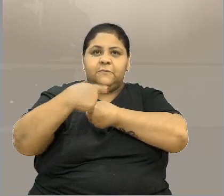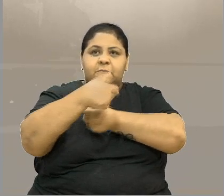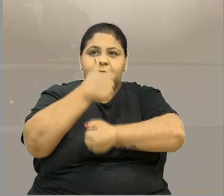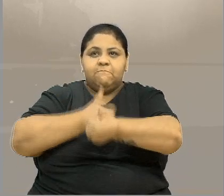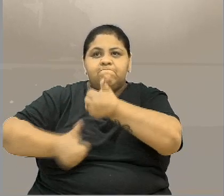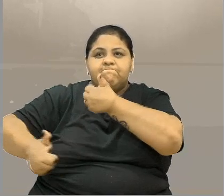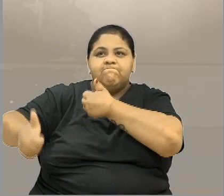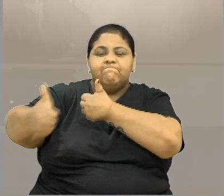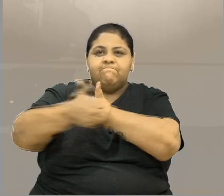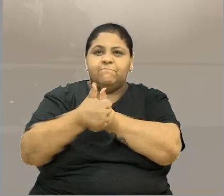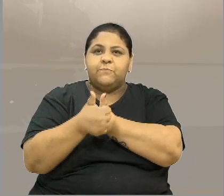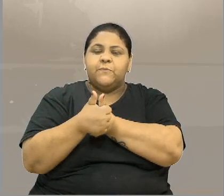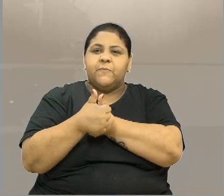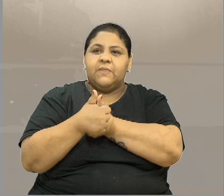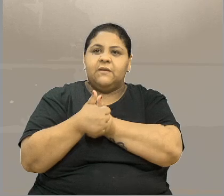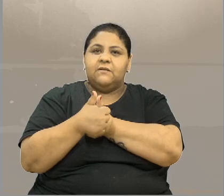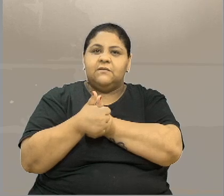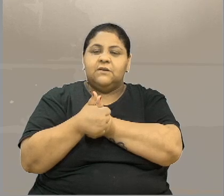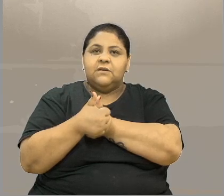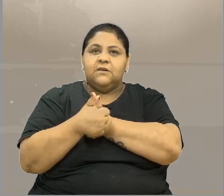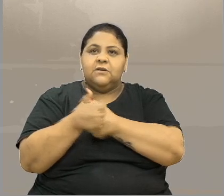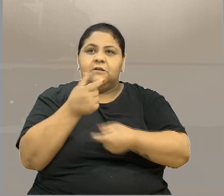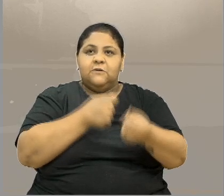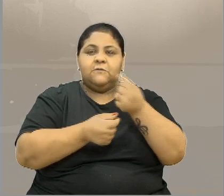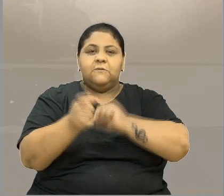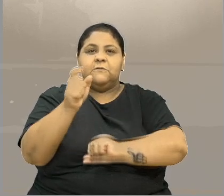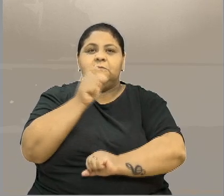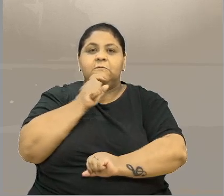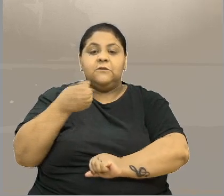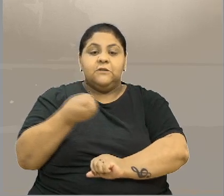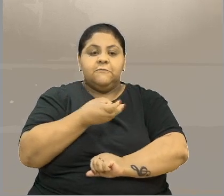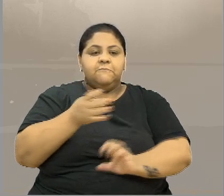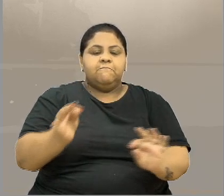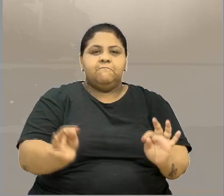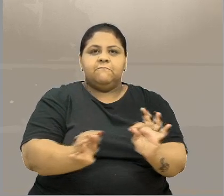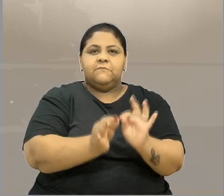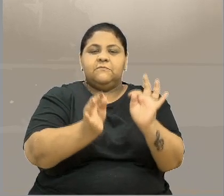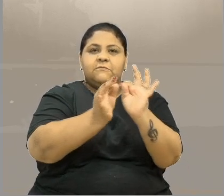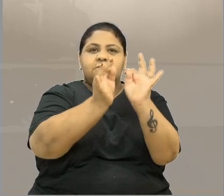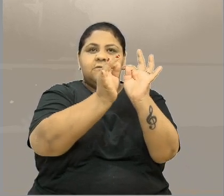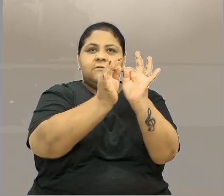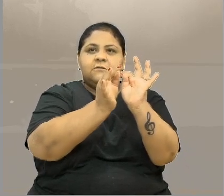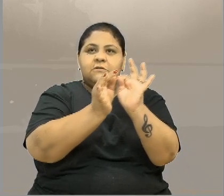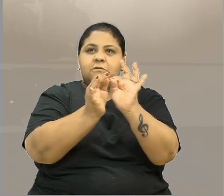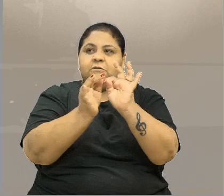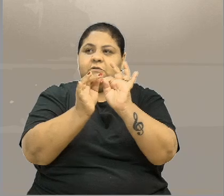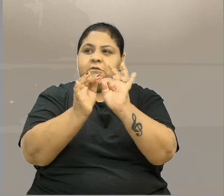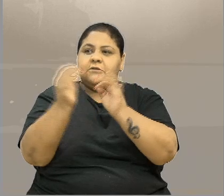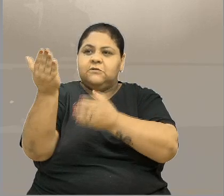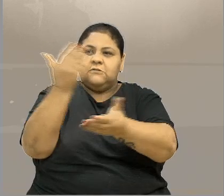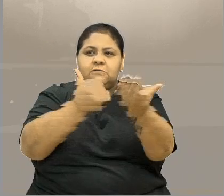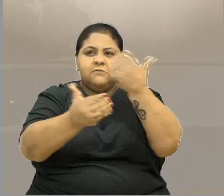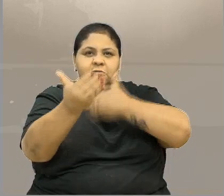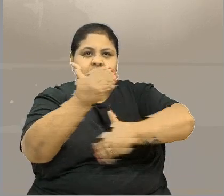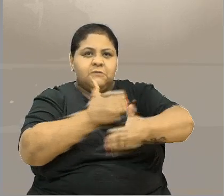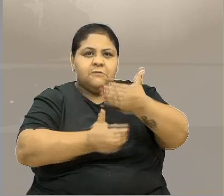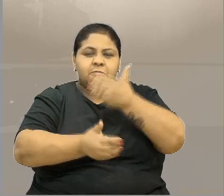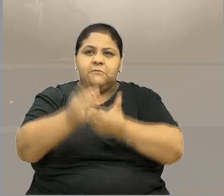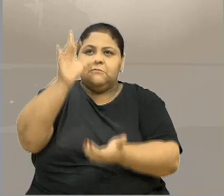na economia verde, e na inovação tecnológica, atraindo investimentos e